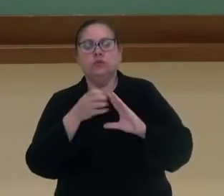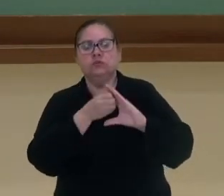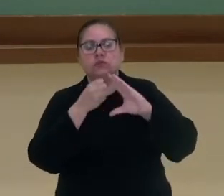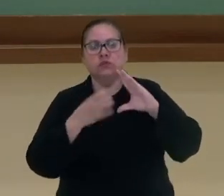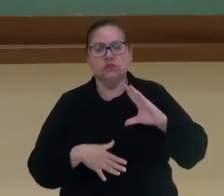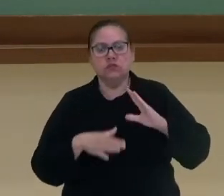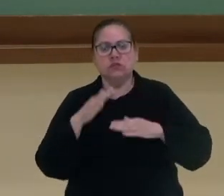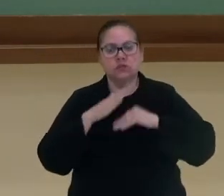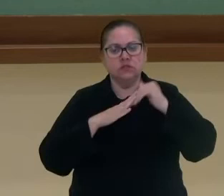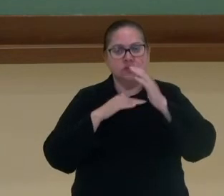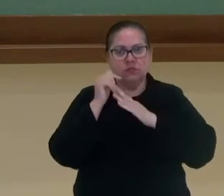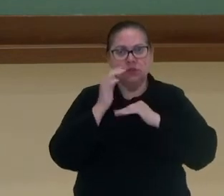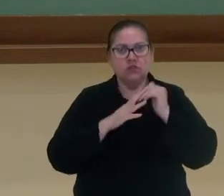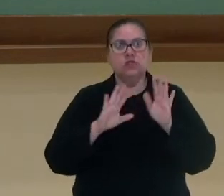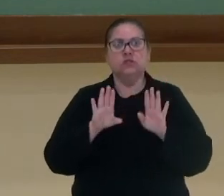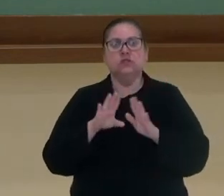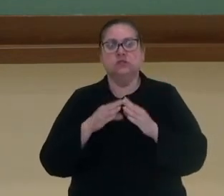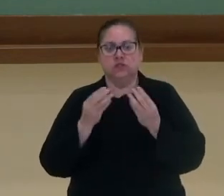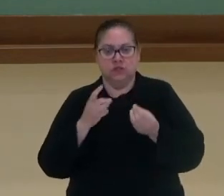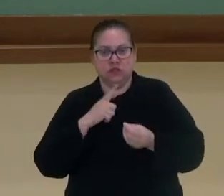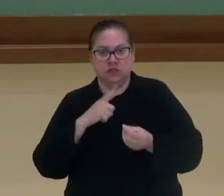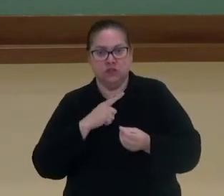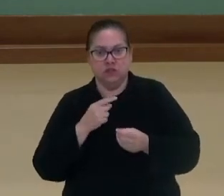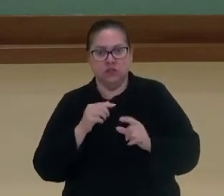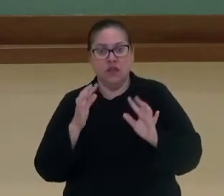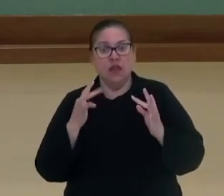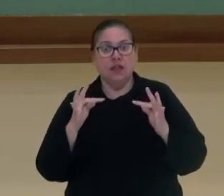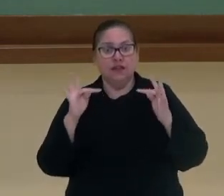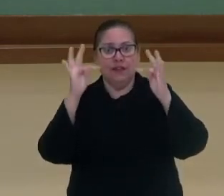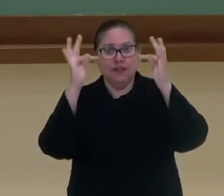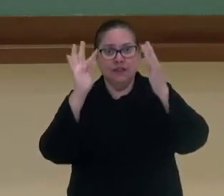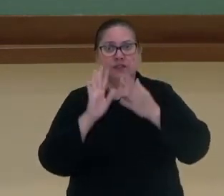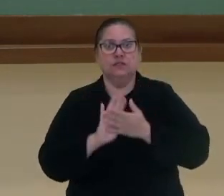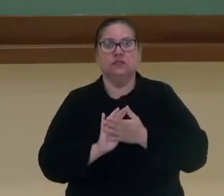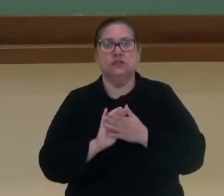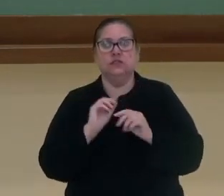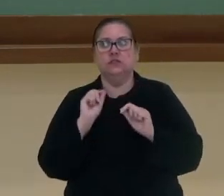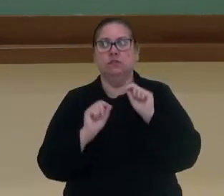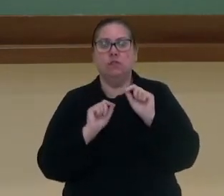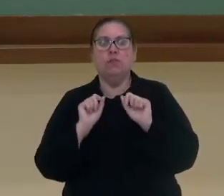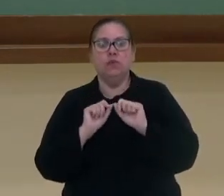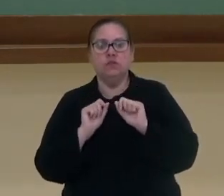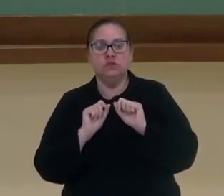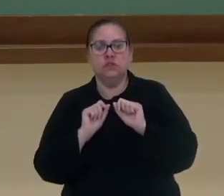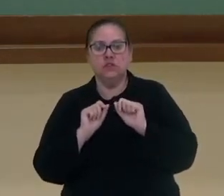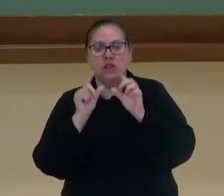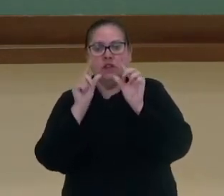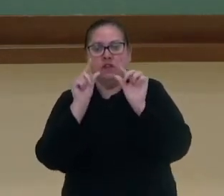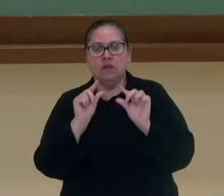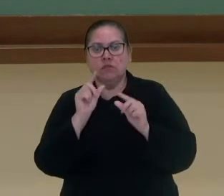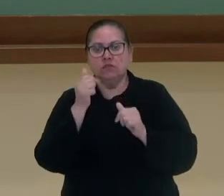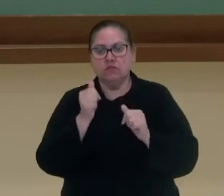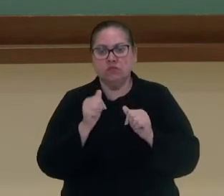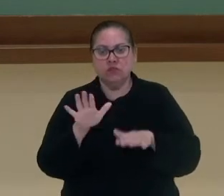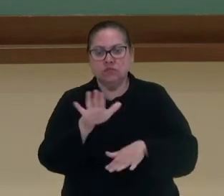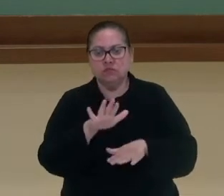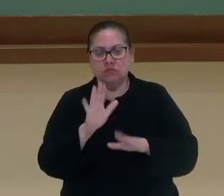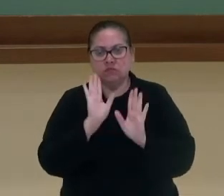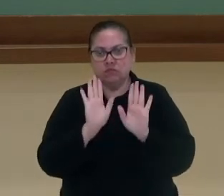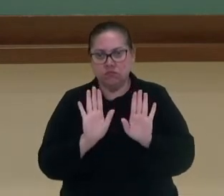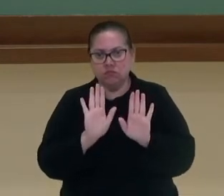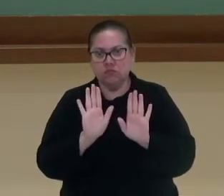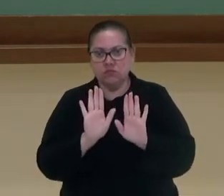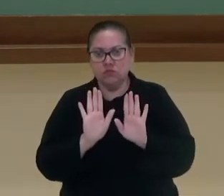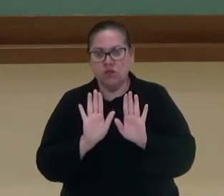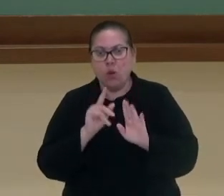características dessas práticas, que existem técnicas que podem minimizar e até neutralizar